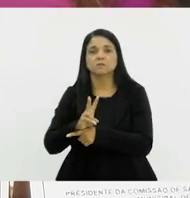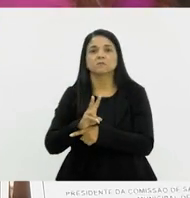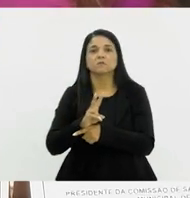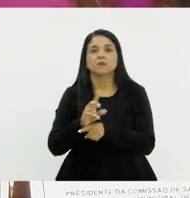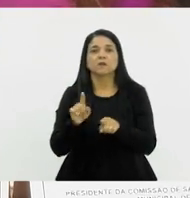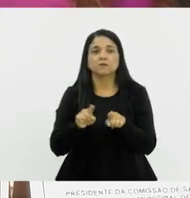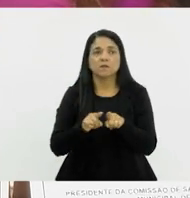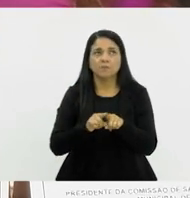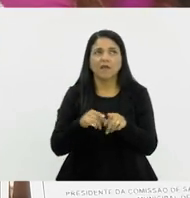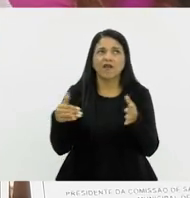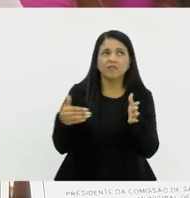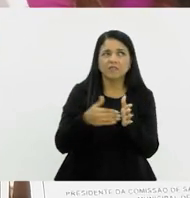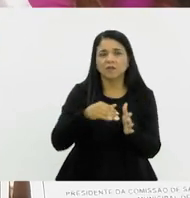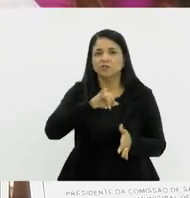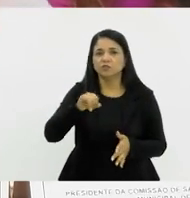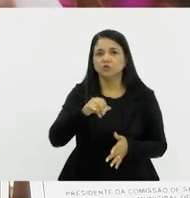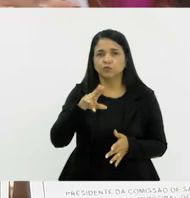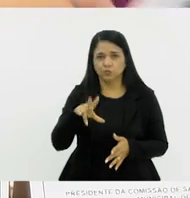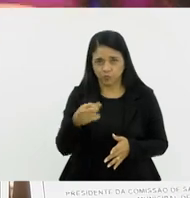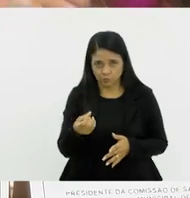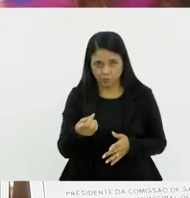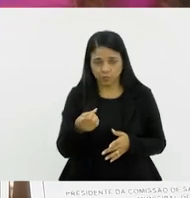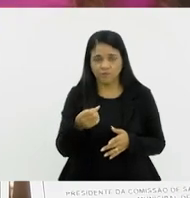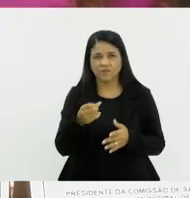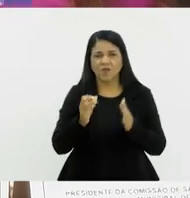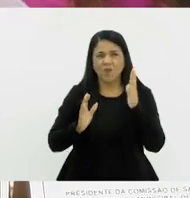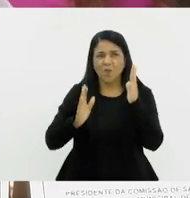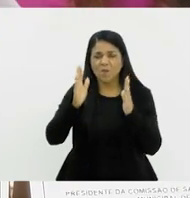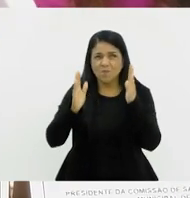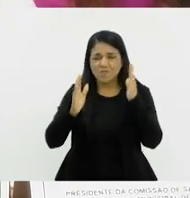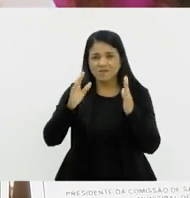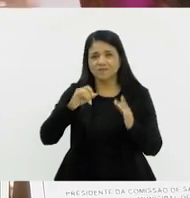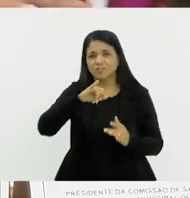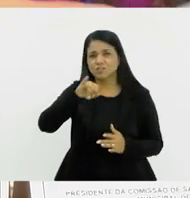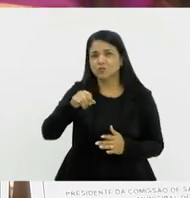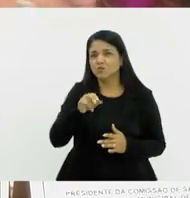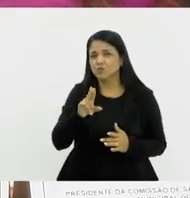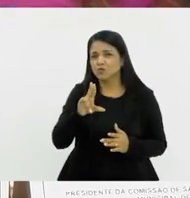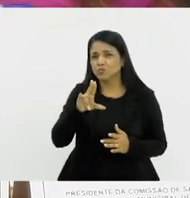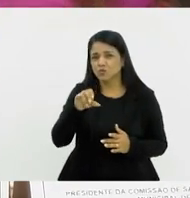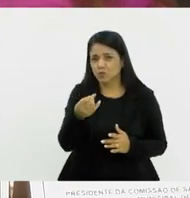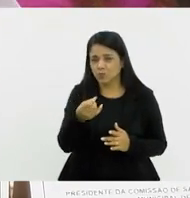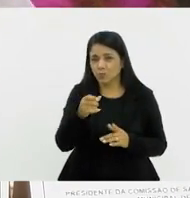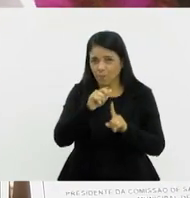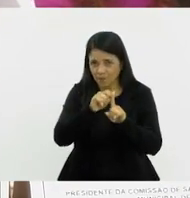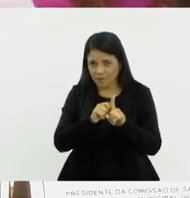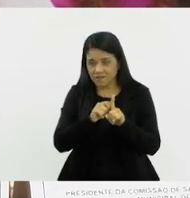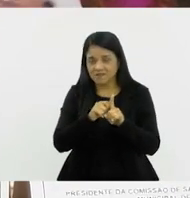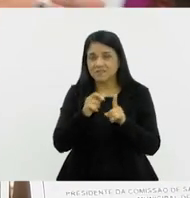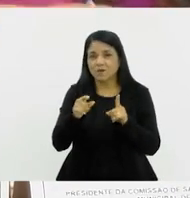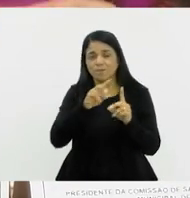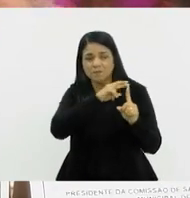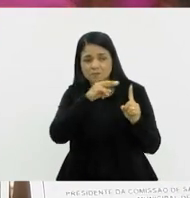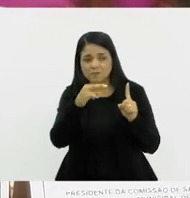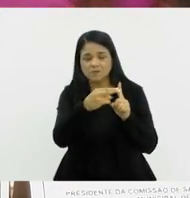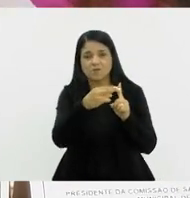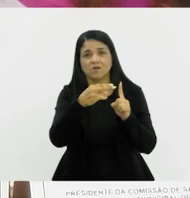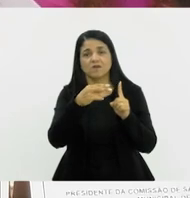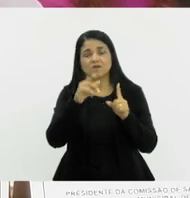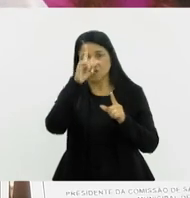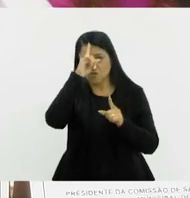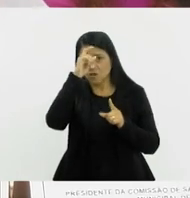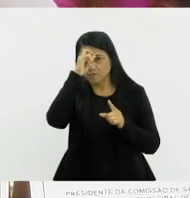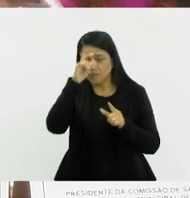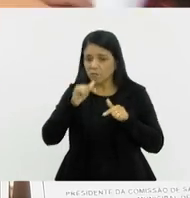Também está previsto até julho, porque acho que esse prazo de julho que a gente deu aqui é o prazo com a perspectiva de que a gente tenha a unidade funcionando